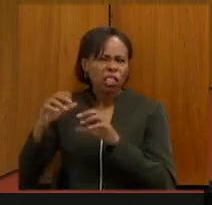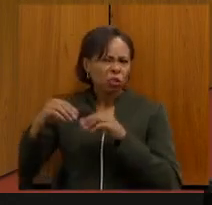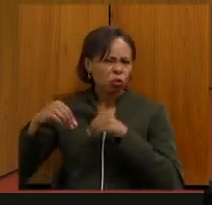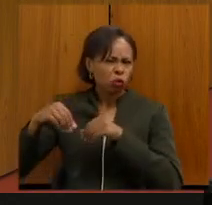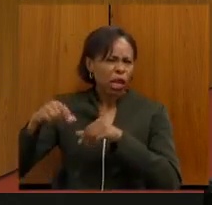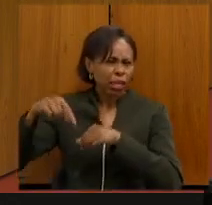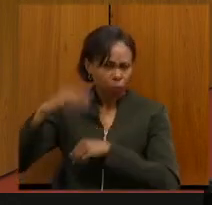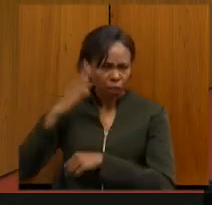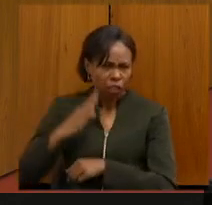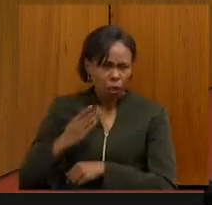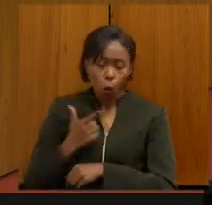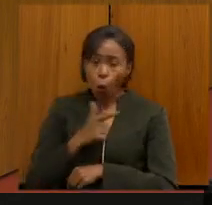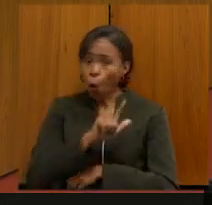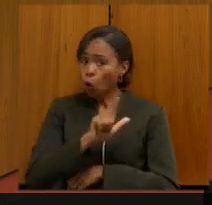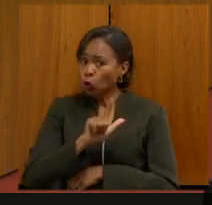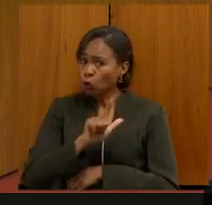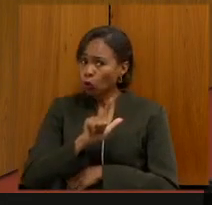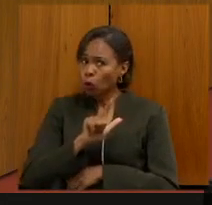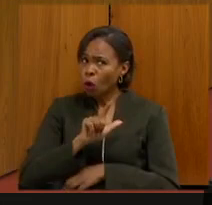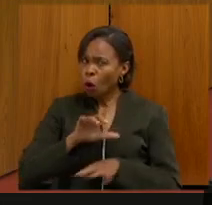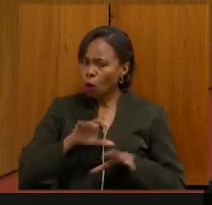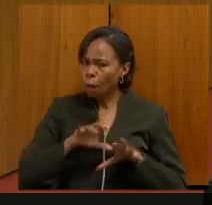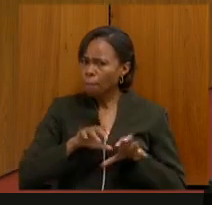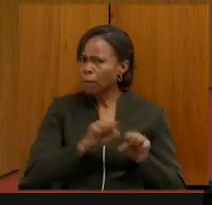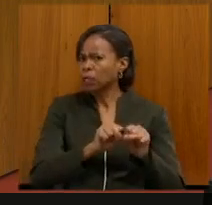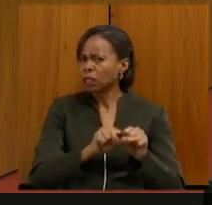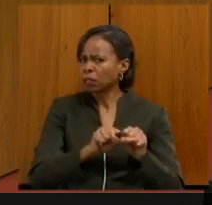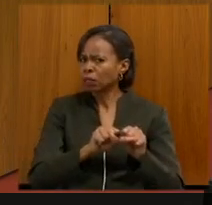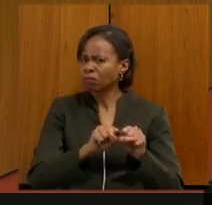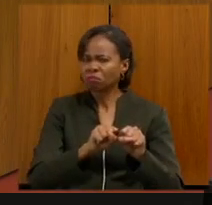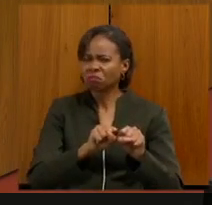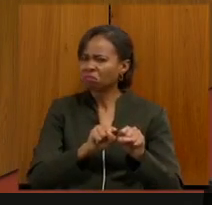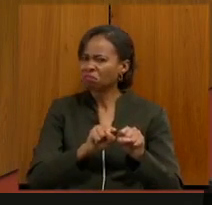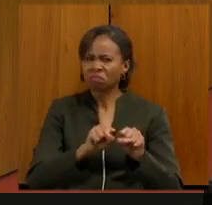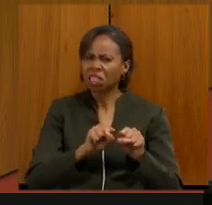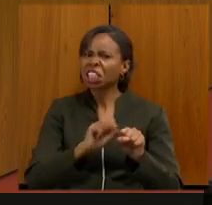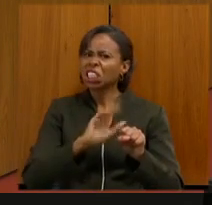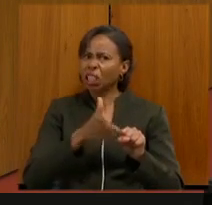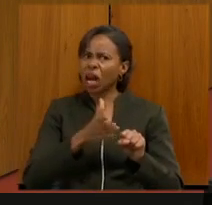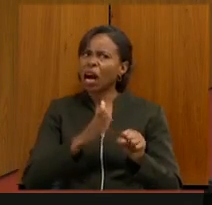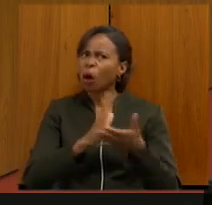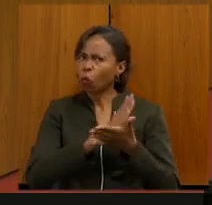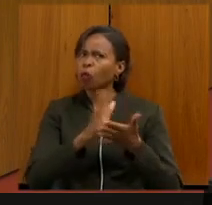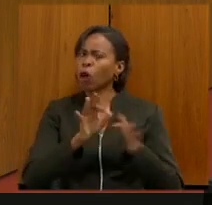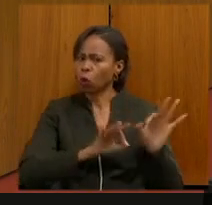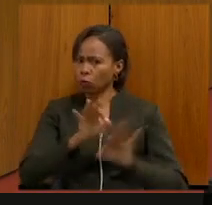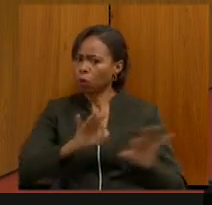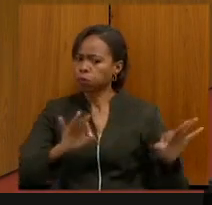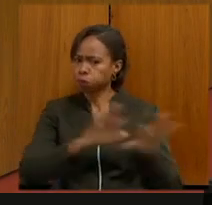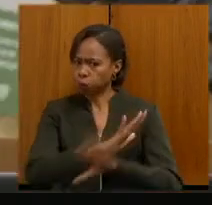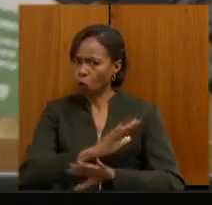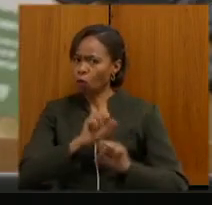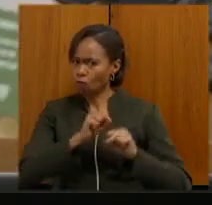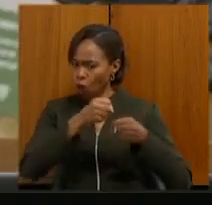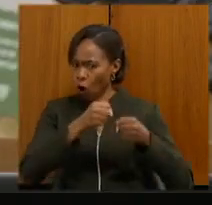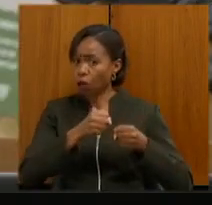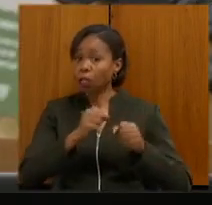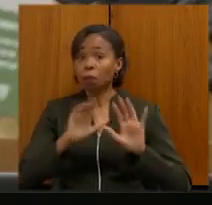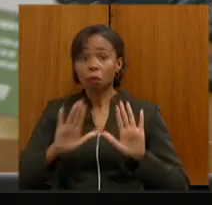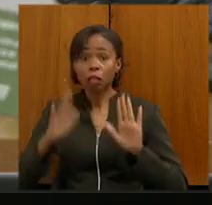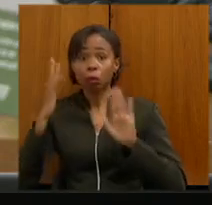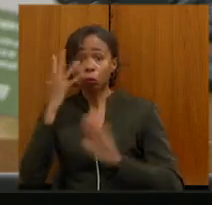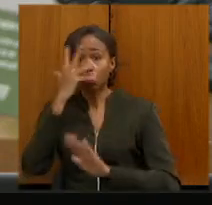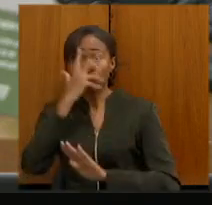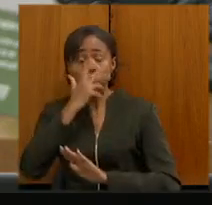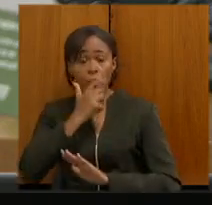uma ocupação que tenha se eu tenho muita já se organizaram rapidamente forte mas foi muito bonito